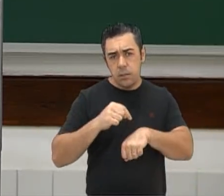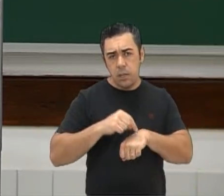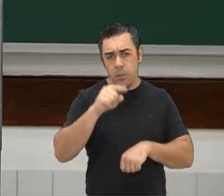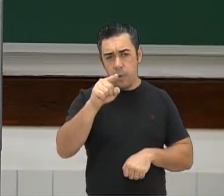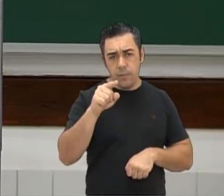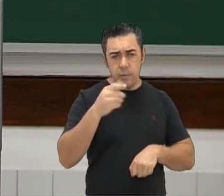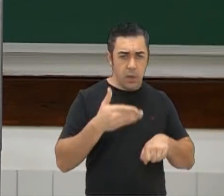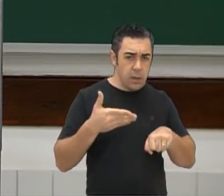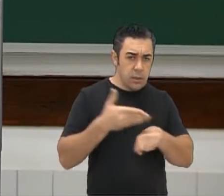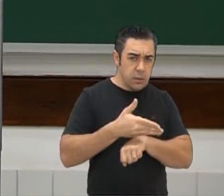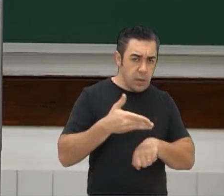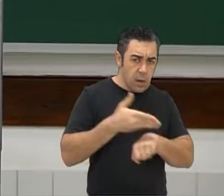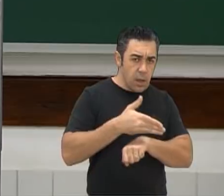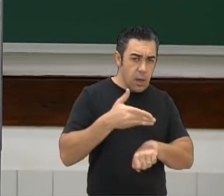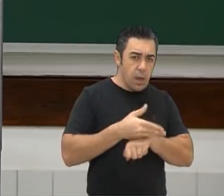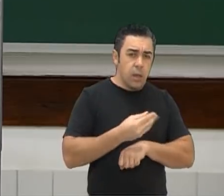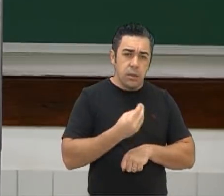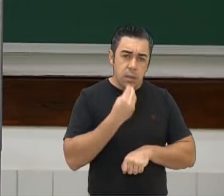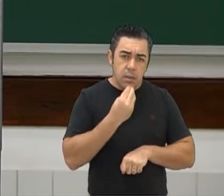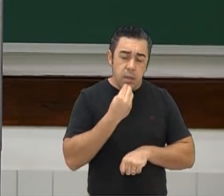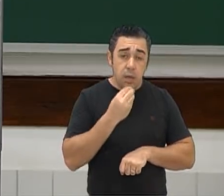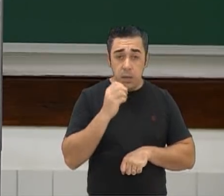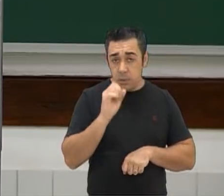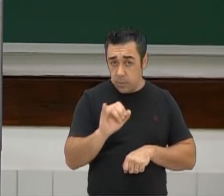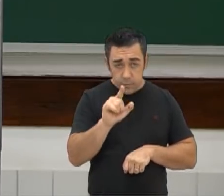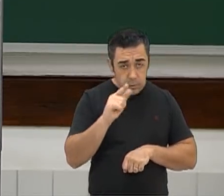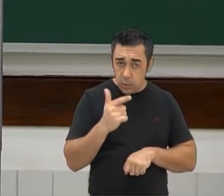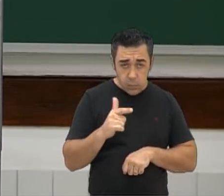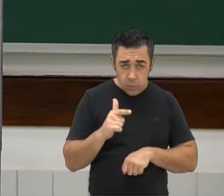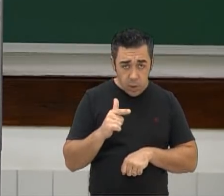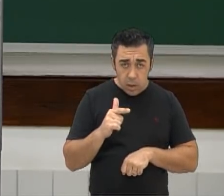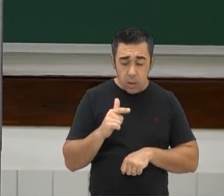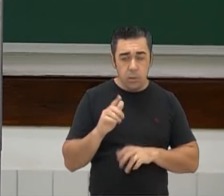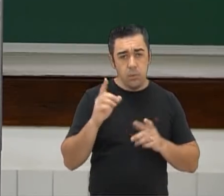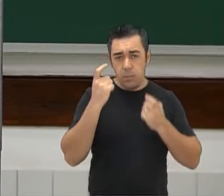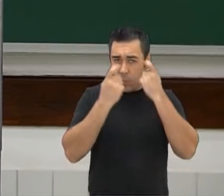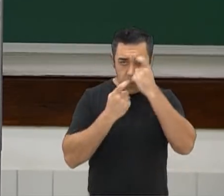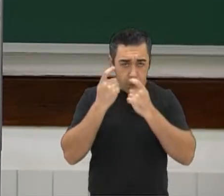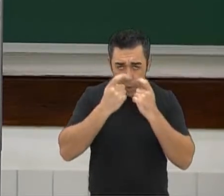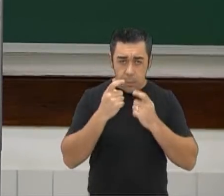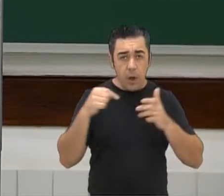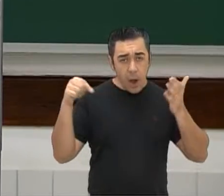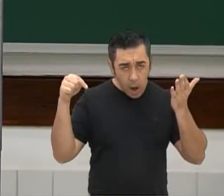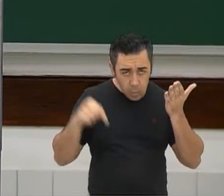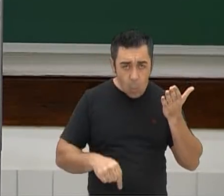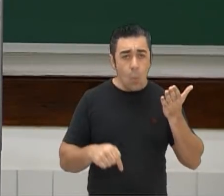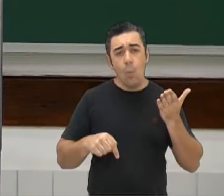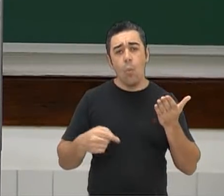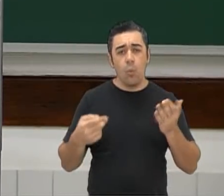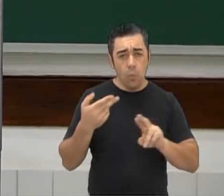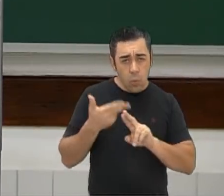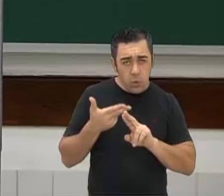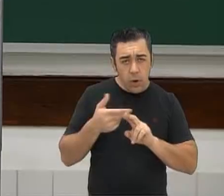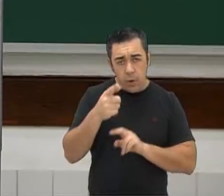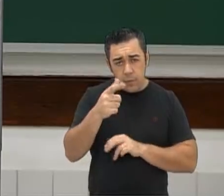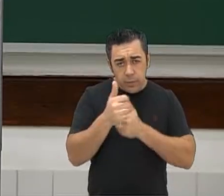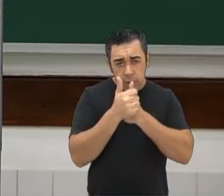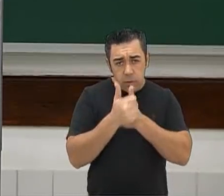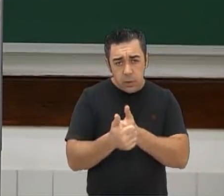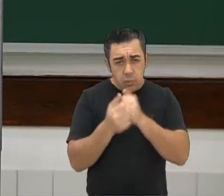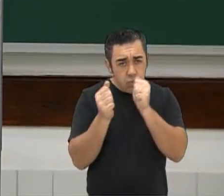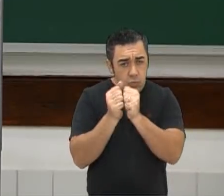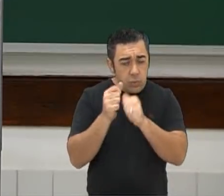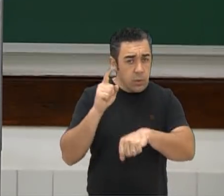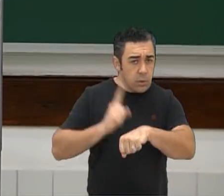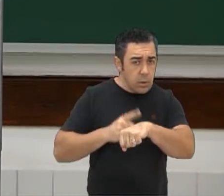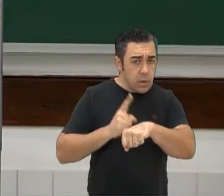possam acessar a ferramenta. Quem não tem acesso à ferramenta, não se preocupe, a gente vai utilizar ela aqui e vocês vão acompanhando. Então, um